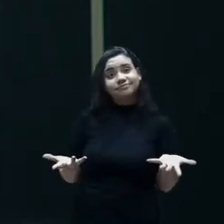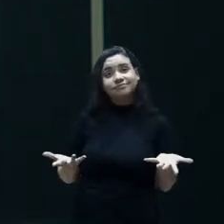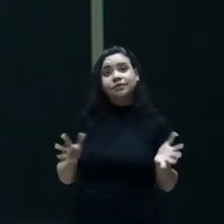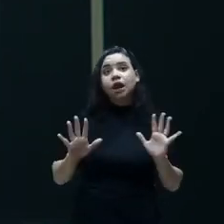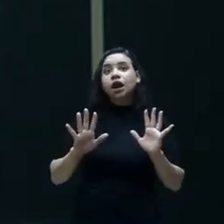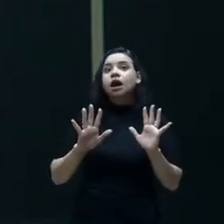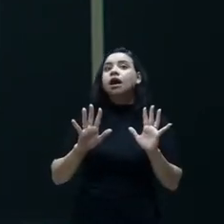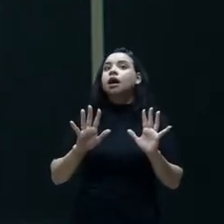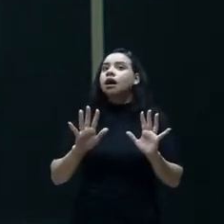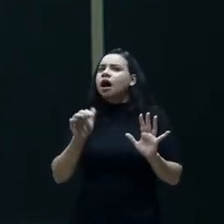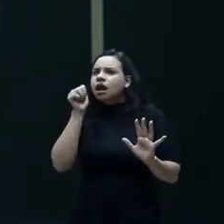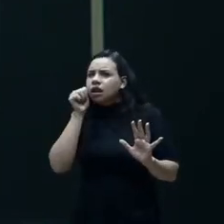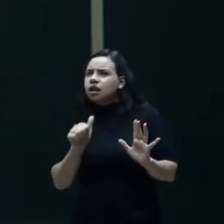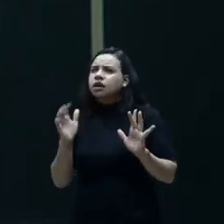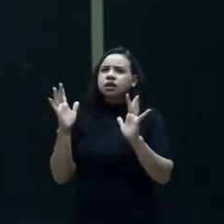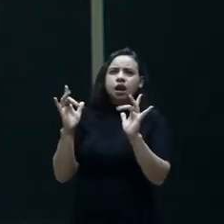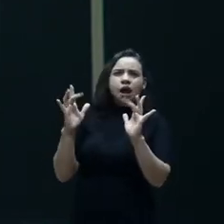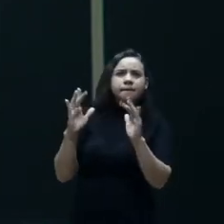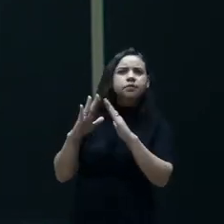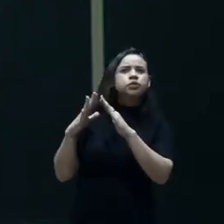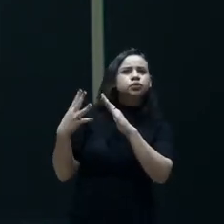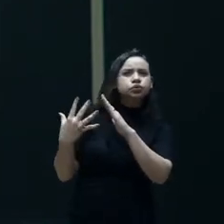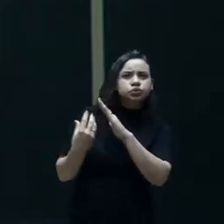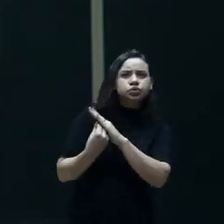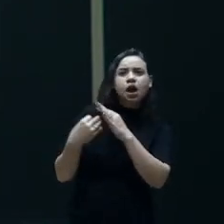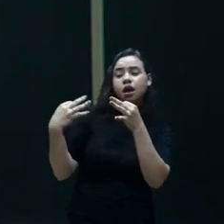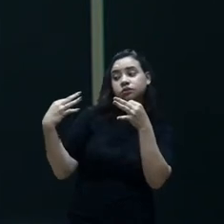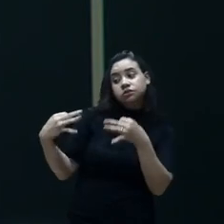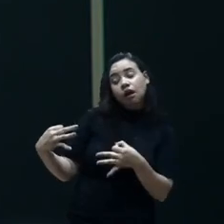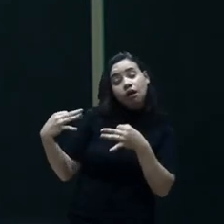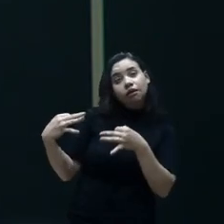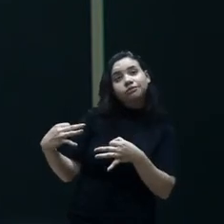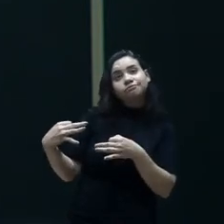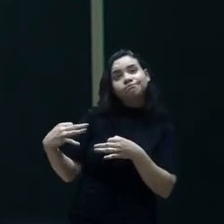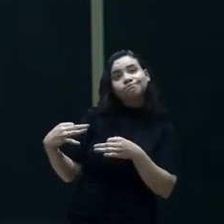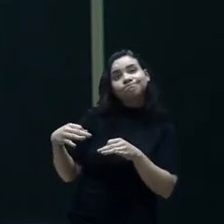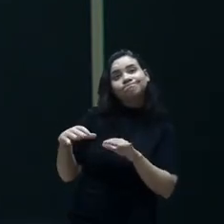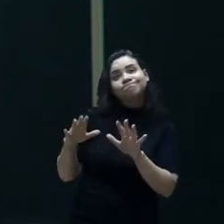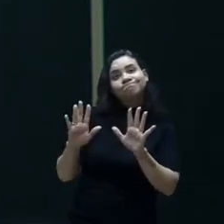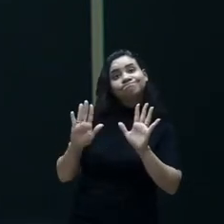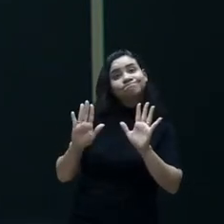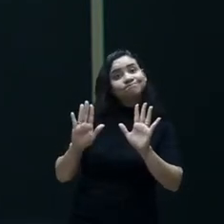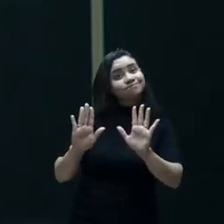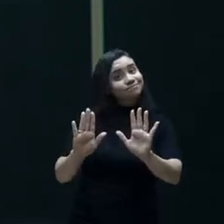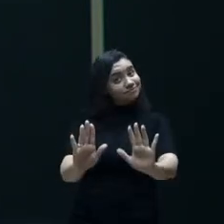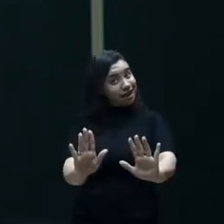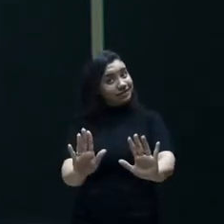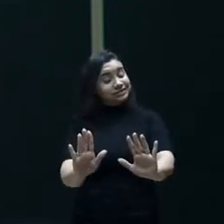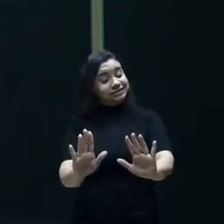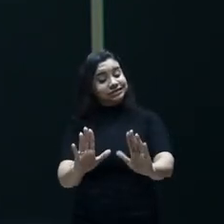Namoradinha na igreja, tudo certinho. E eles começaram a negligenciar algumas